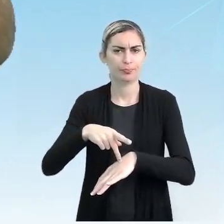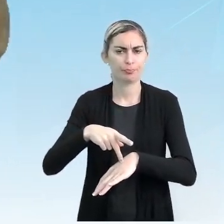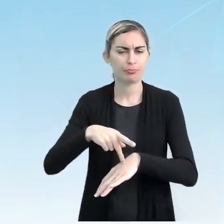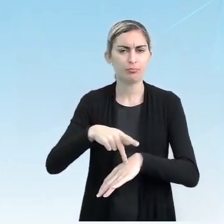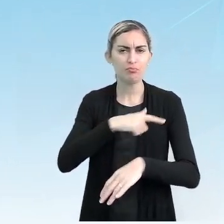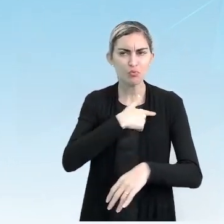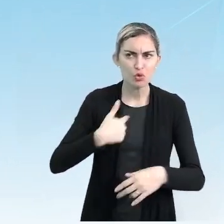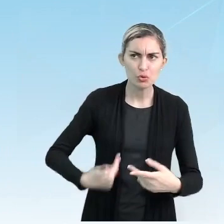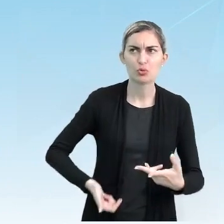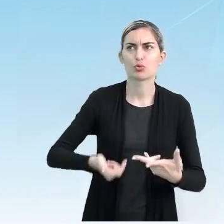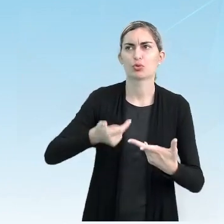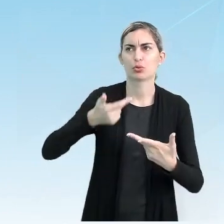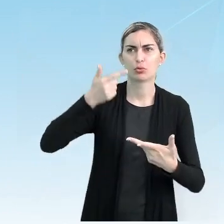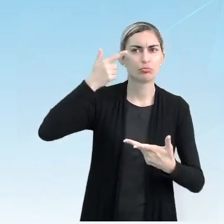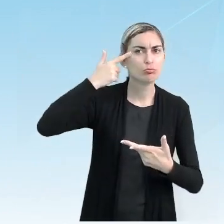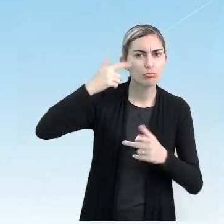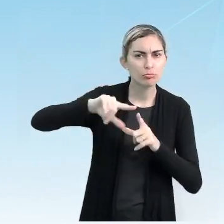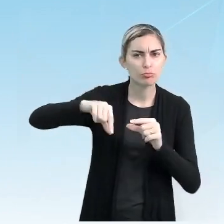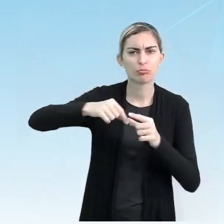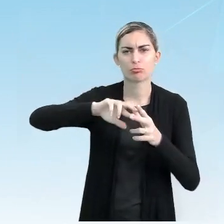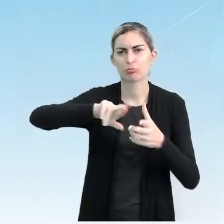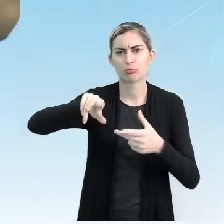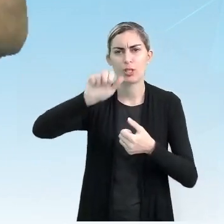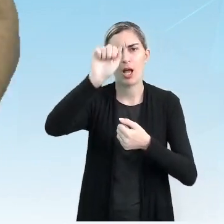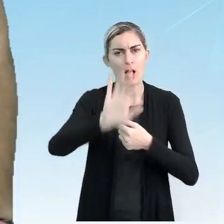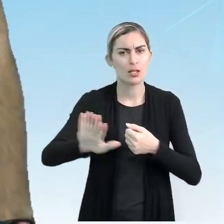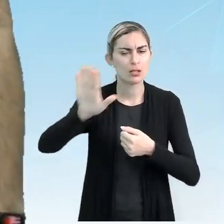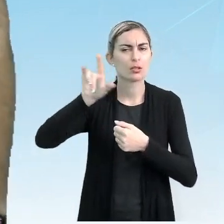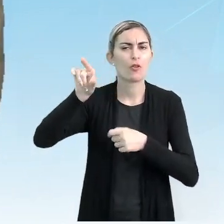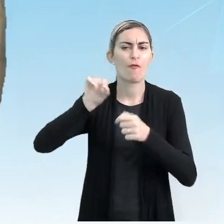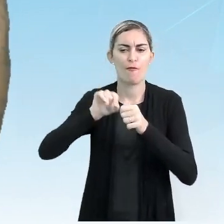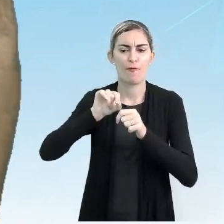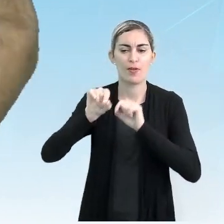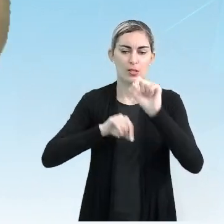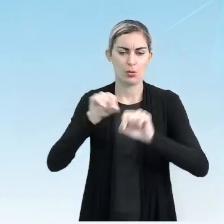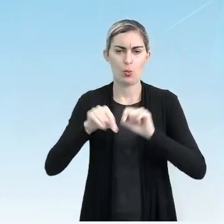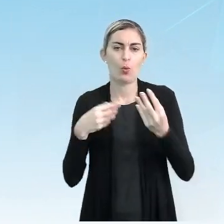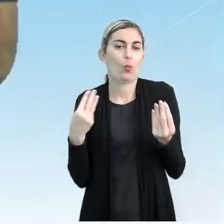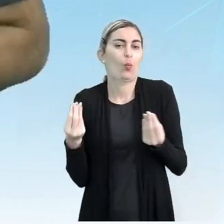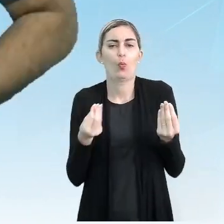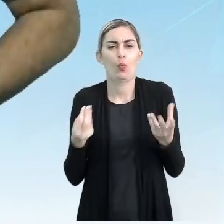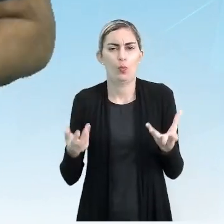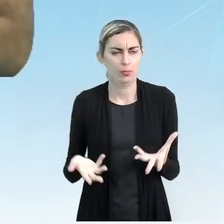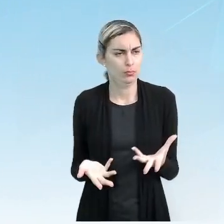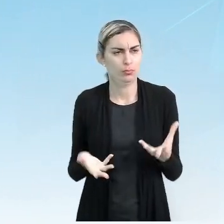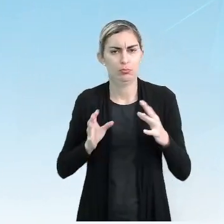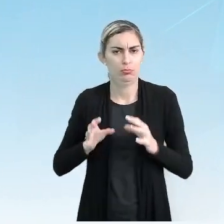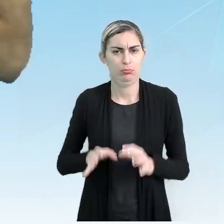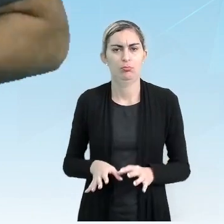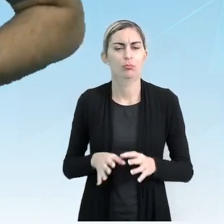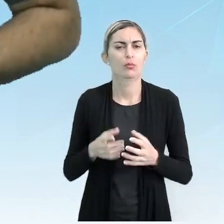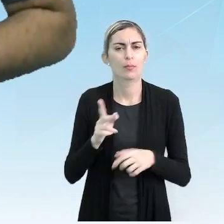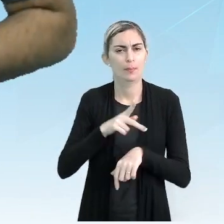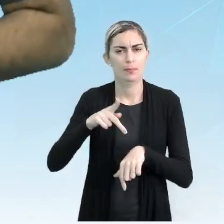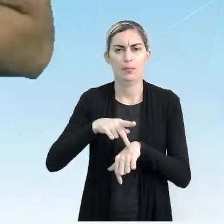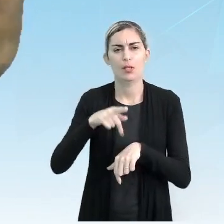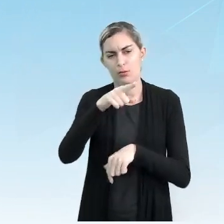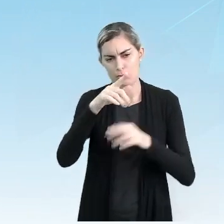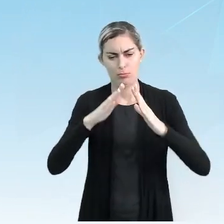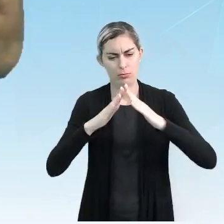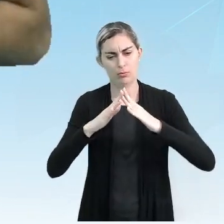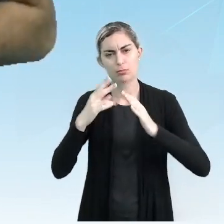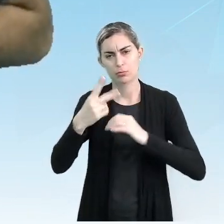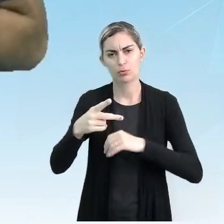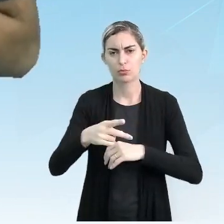podemos questionar justamente o que eu devo fazer. Isso. Professor, deixa eu te fazer uma pergunta. Pode fazer. No país que o senhor mora,